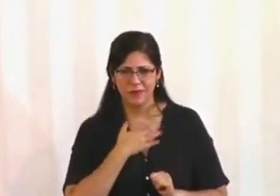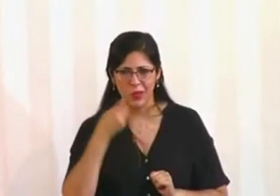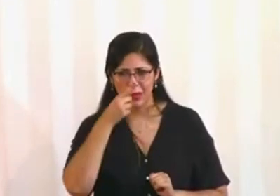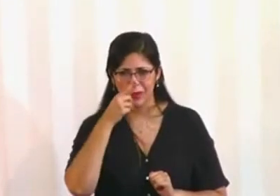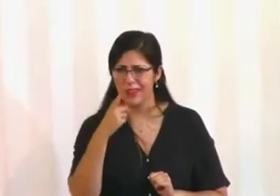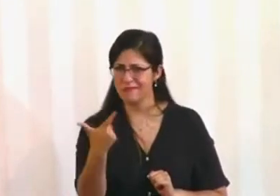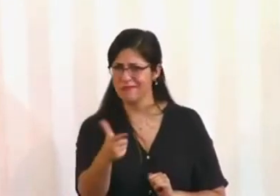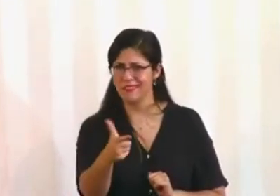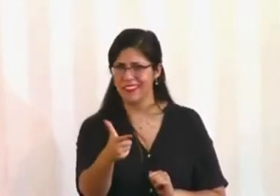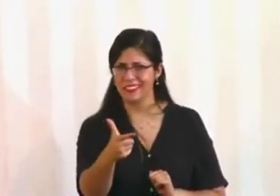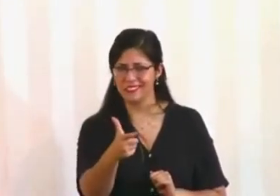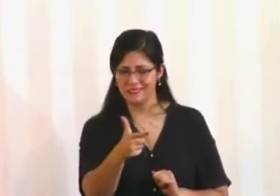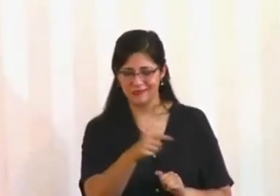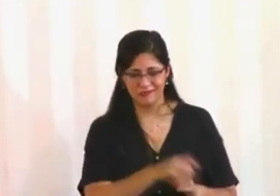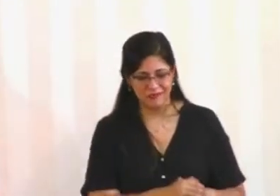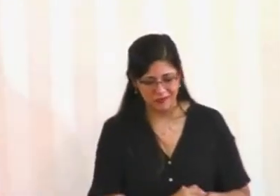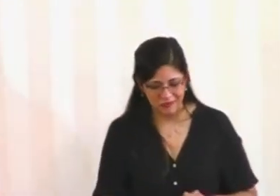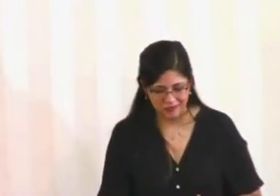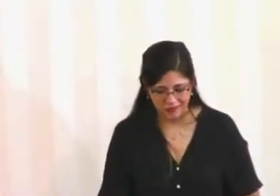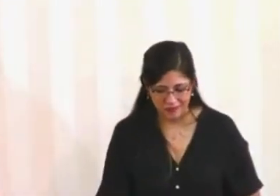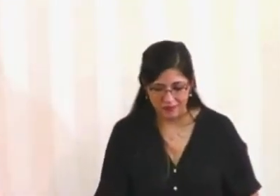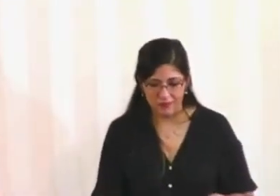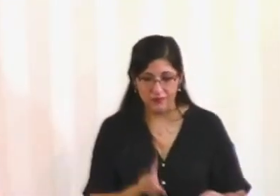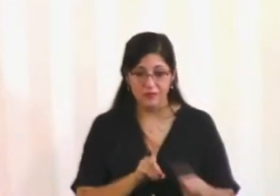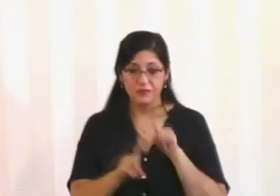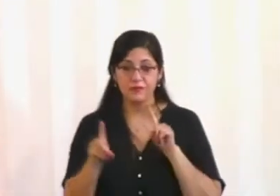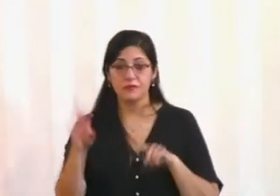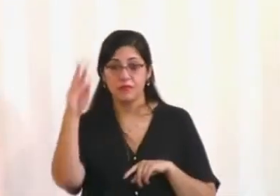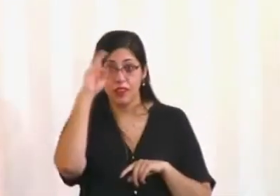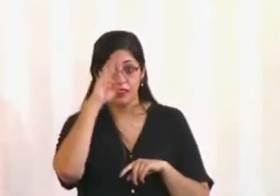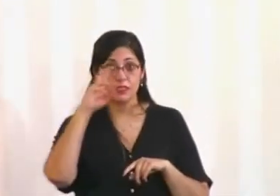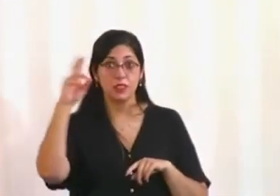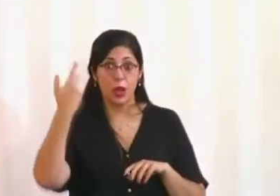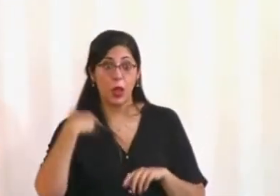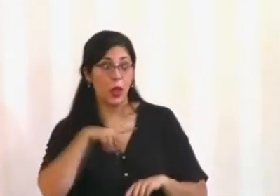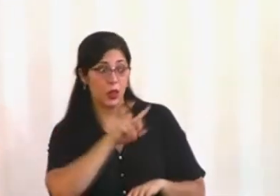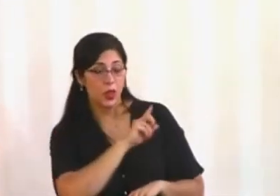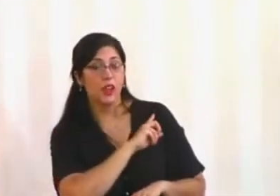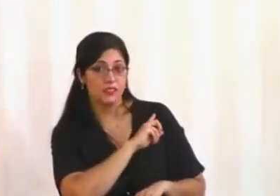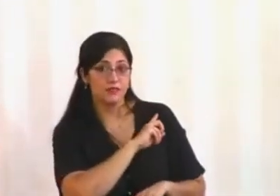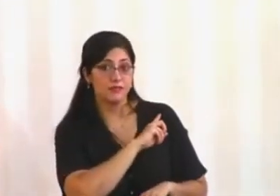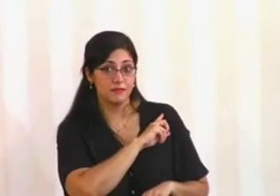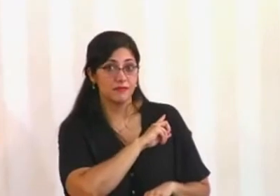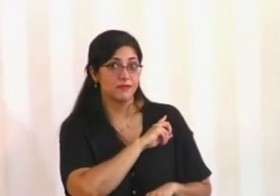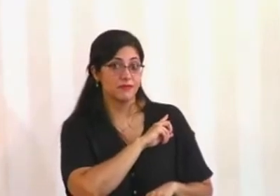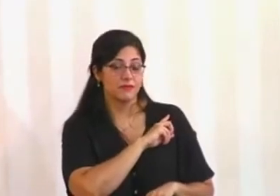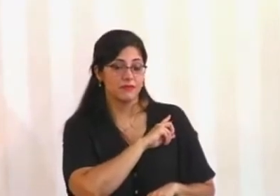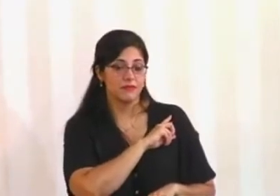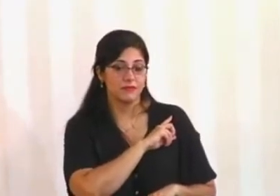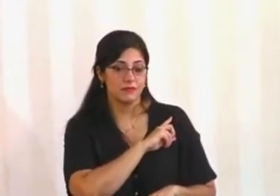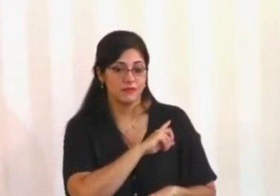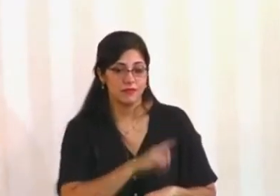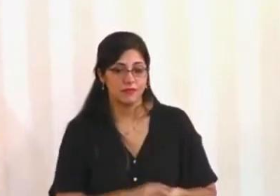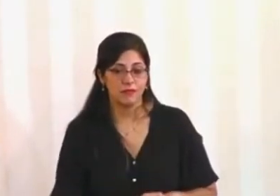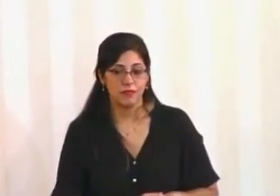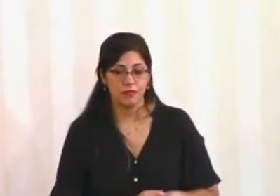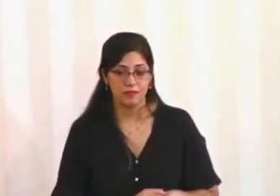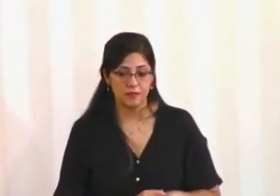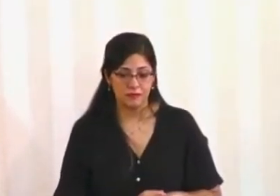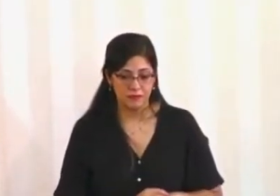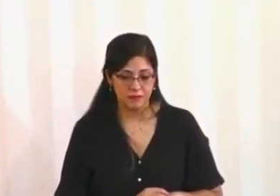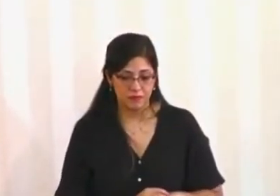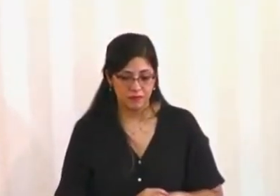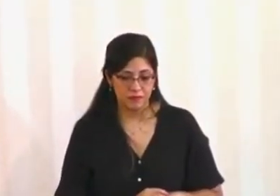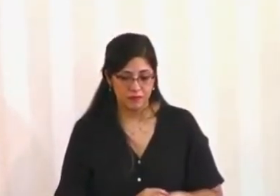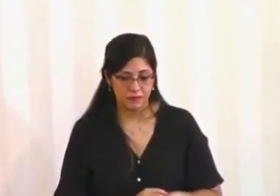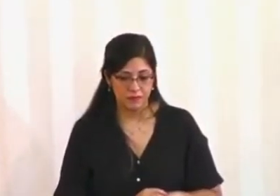Deus. Mas Deus está com ele. Deus está dando uma lição, Deus está confrontando o profeta na sua palavra. E Deus então dá uma outra ordem: